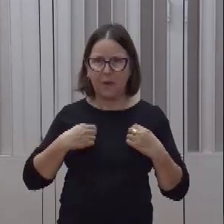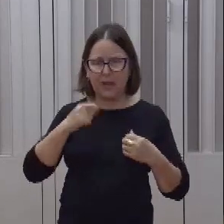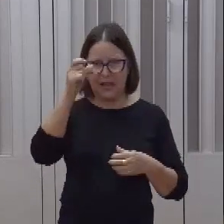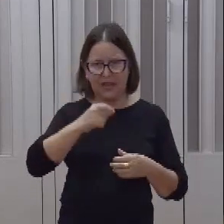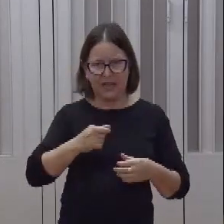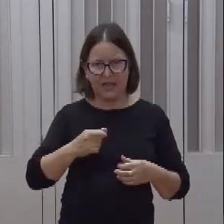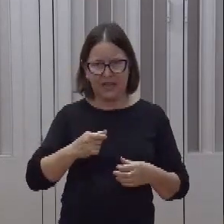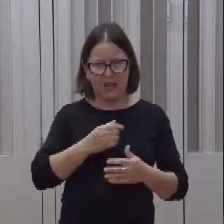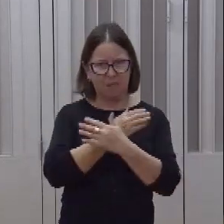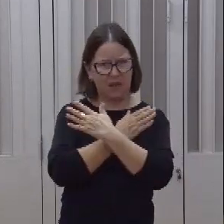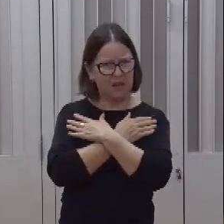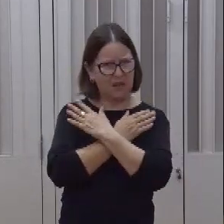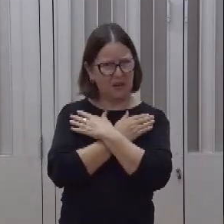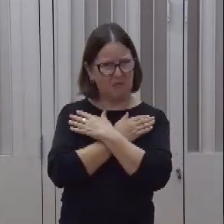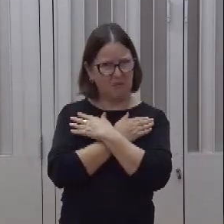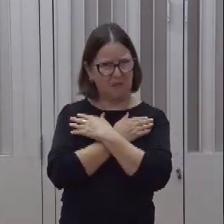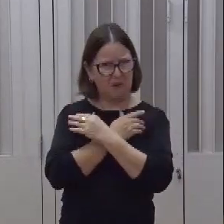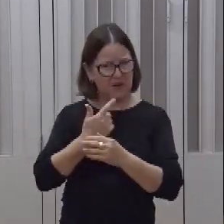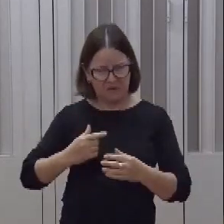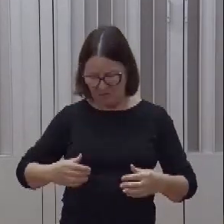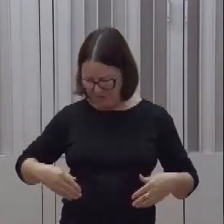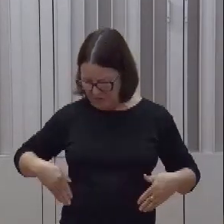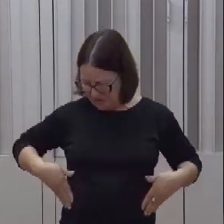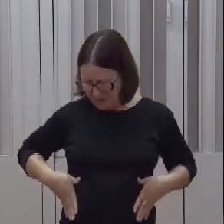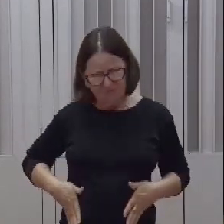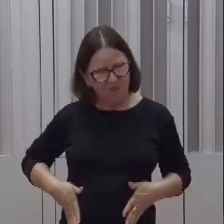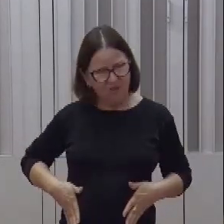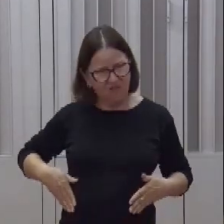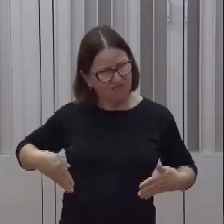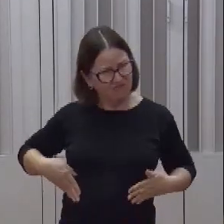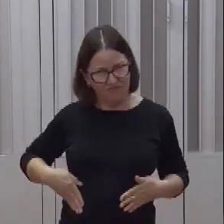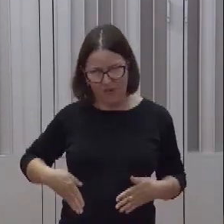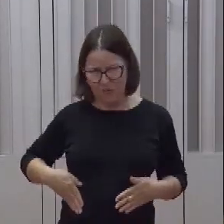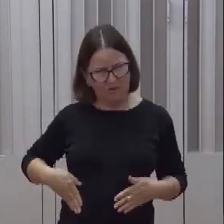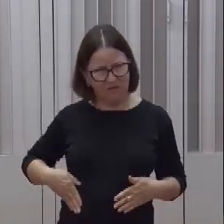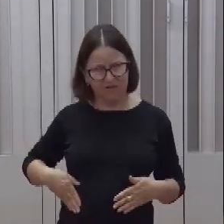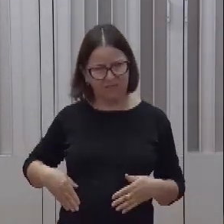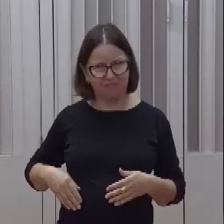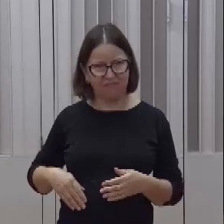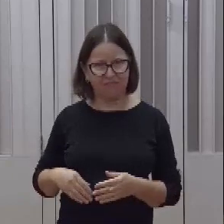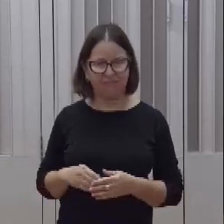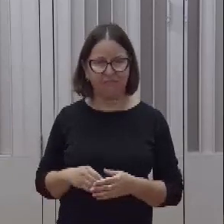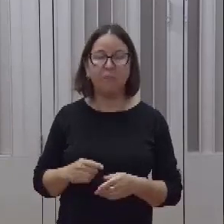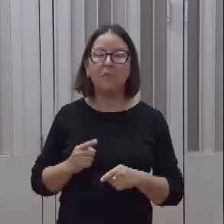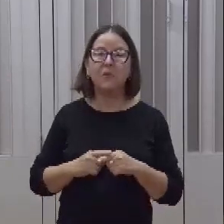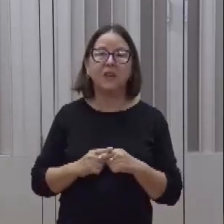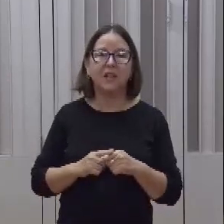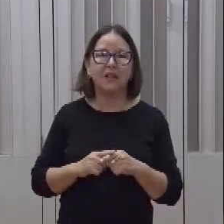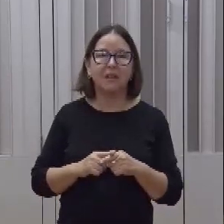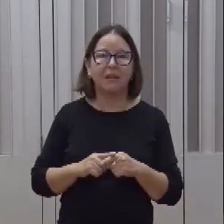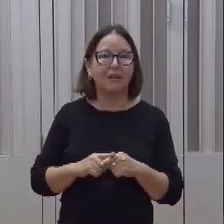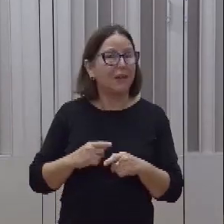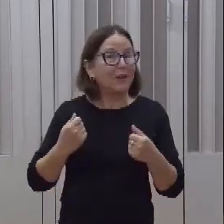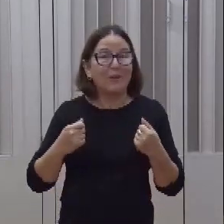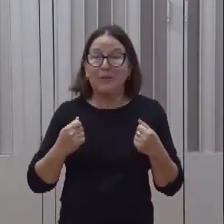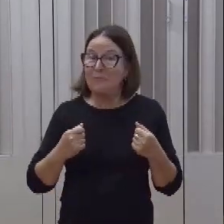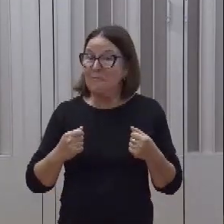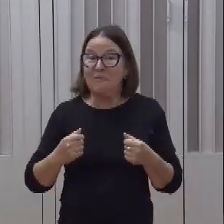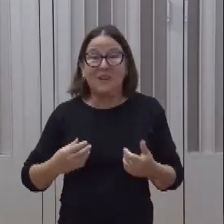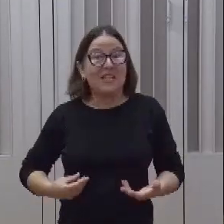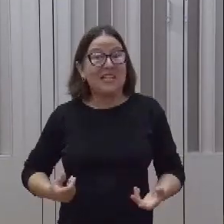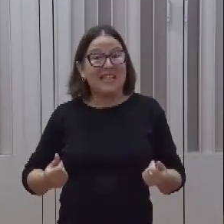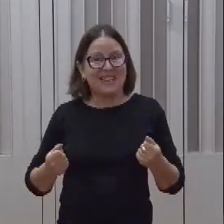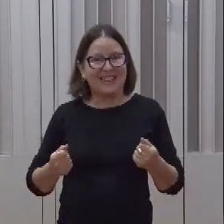né? Tem bolso. Mulher. Antigamente não tinha. Eu não vou precisar mais de dinheiro. Mas estes amigos que